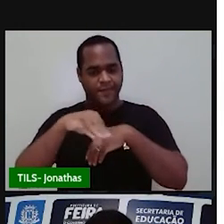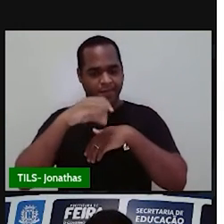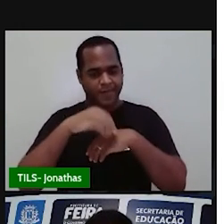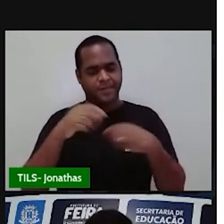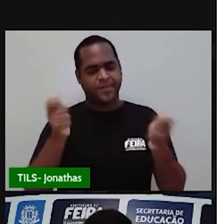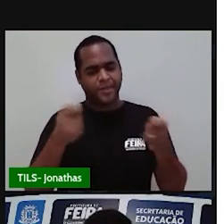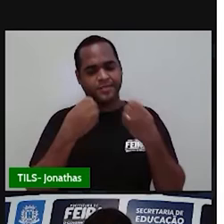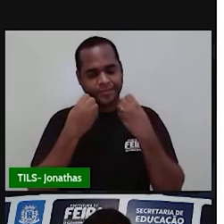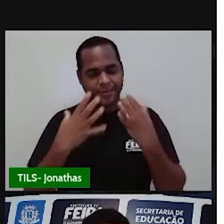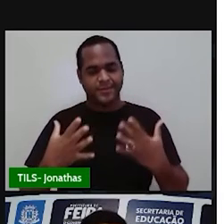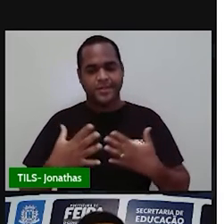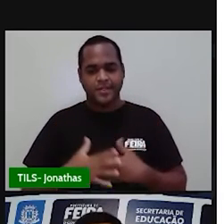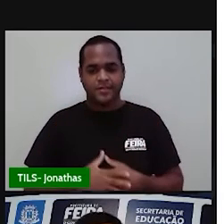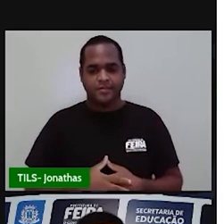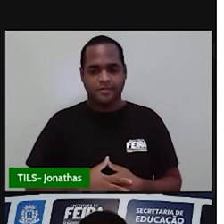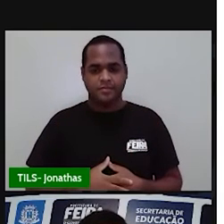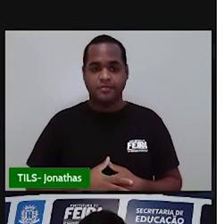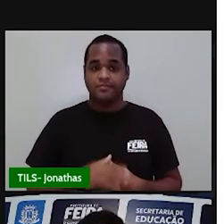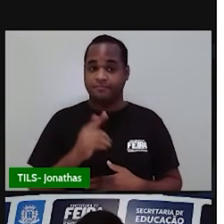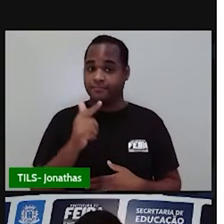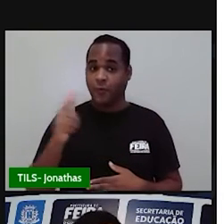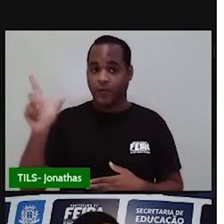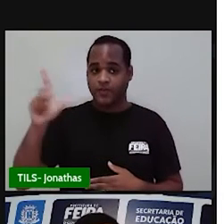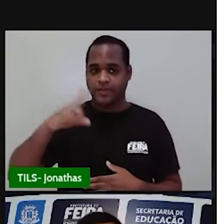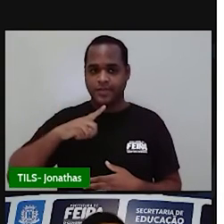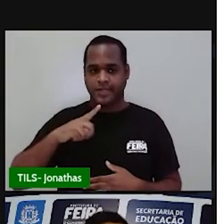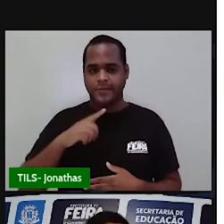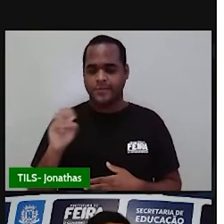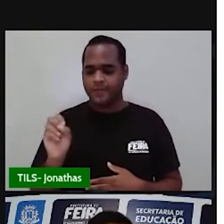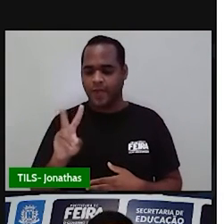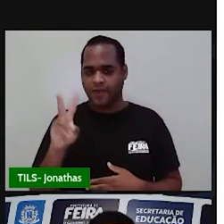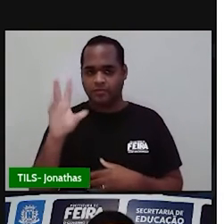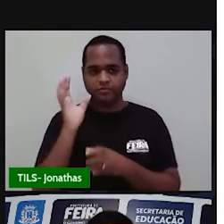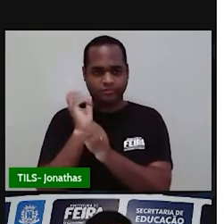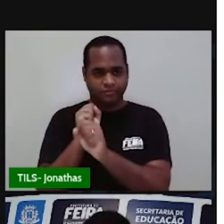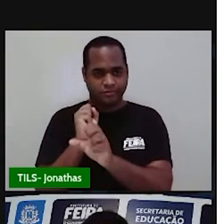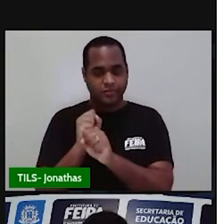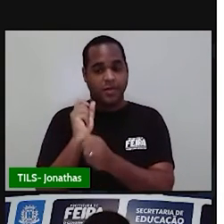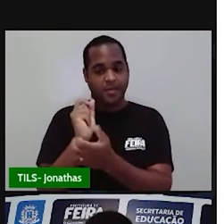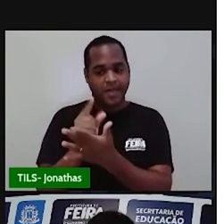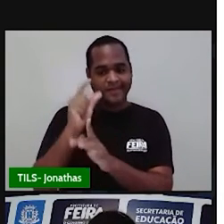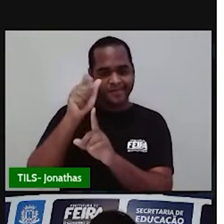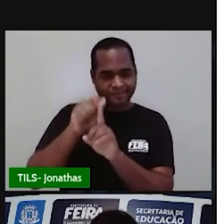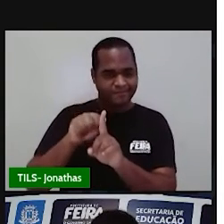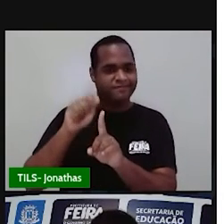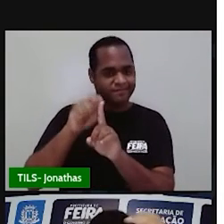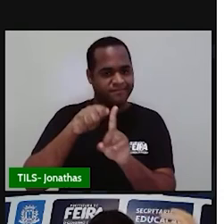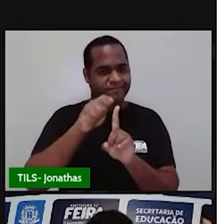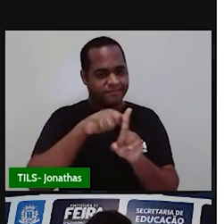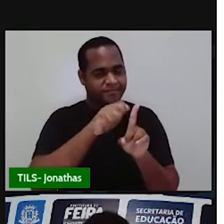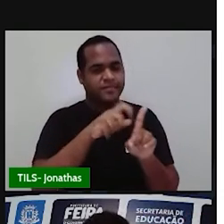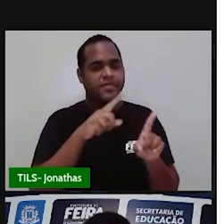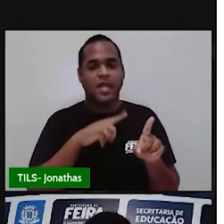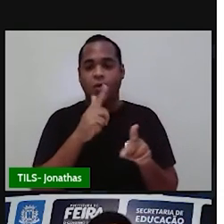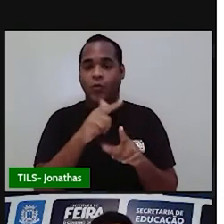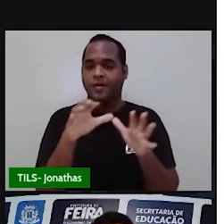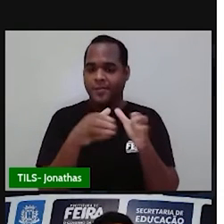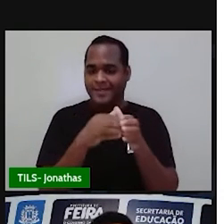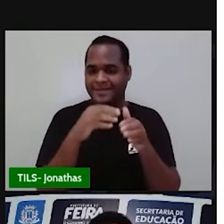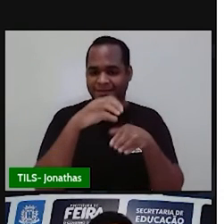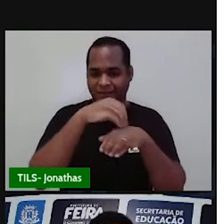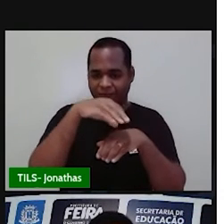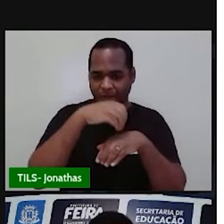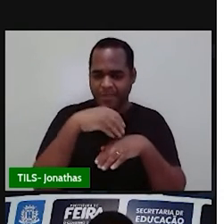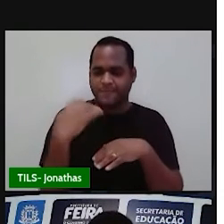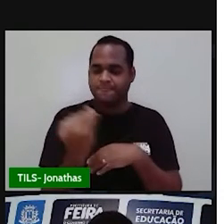casa. Mas além do valor que vem ali para se pagar no mês, vem um conjunto de